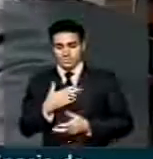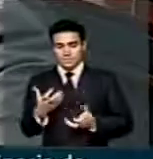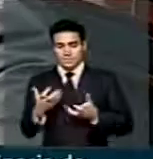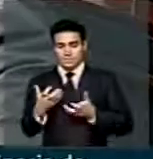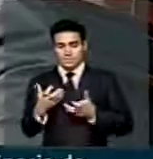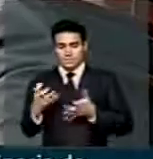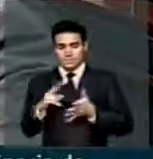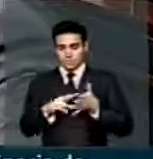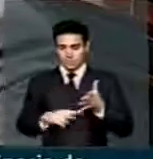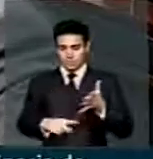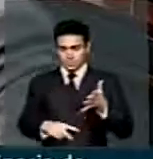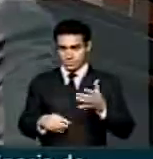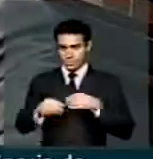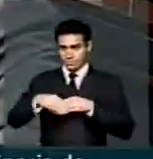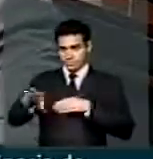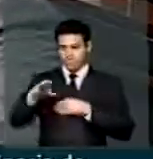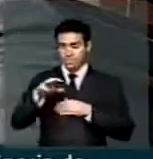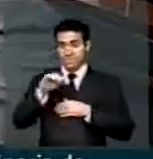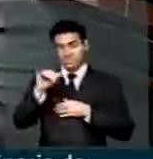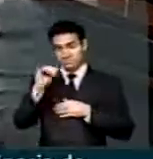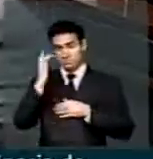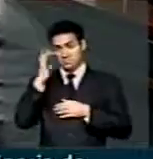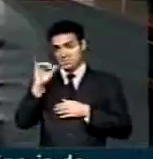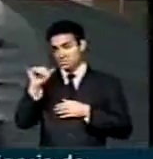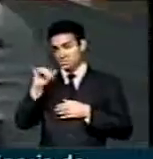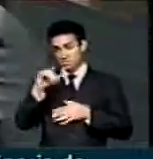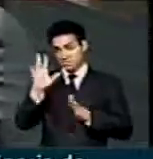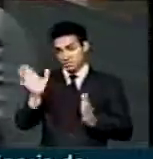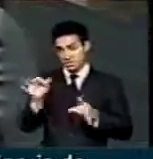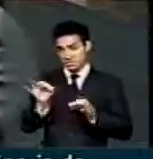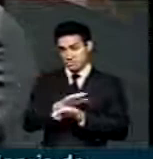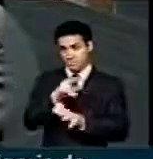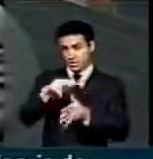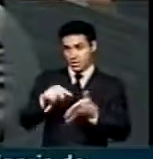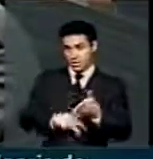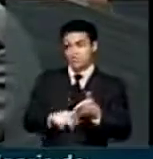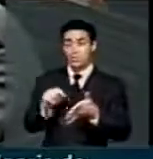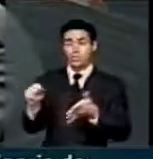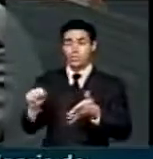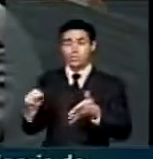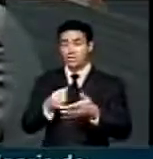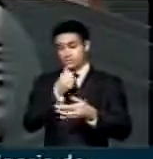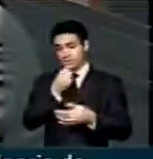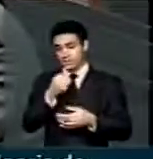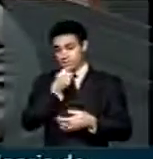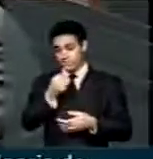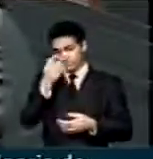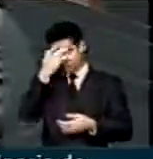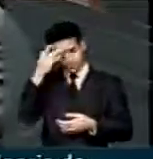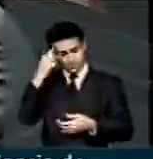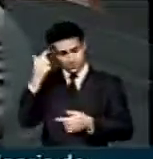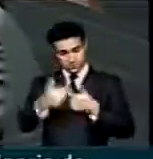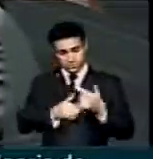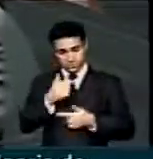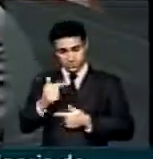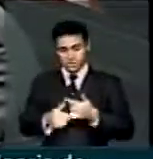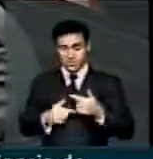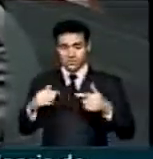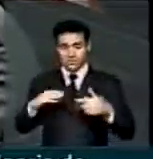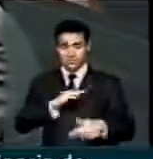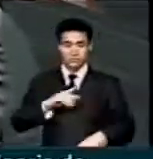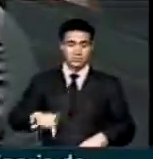de ler para o doutor Severo, se ele já não leu, com certeza, a entrevista do procurador do Ministério Público do